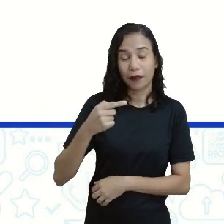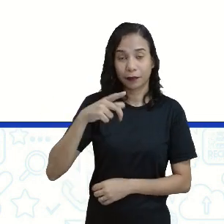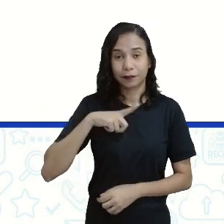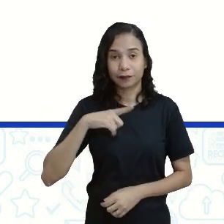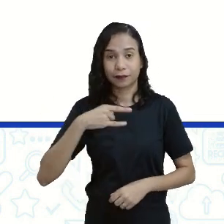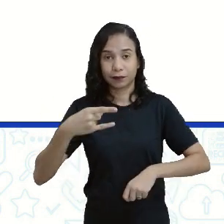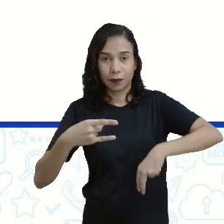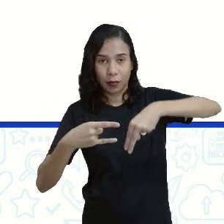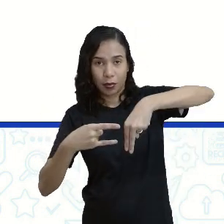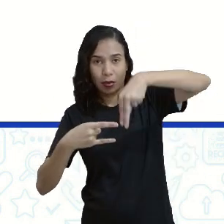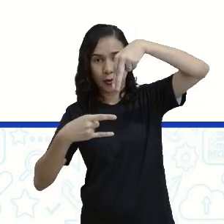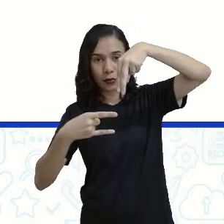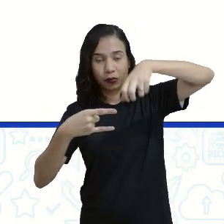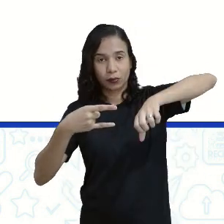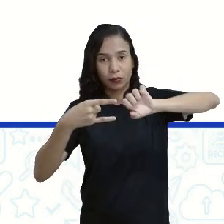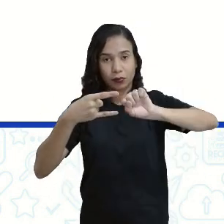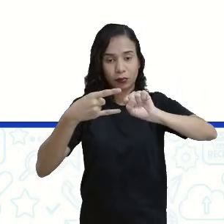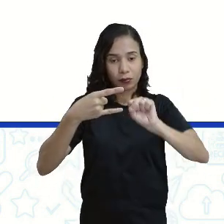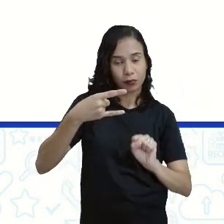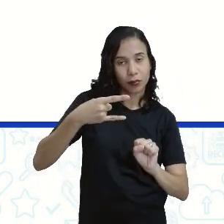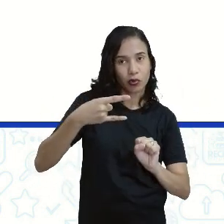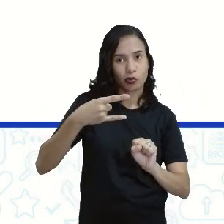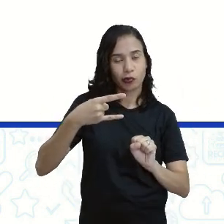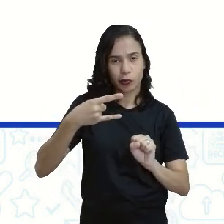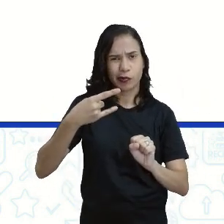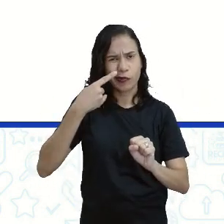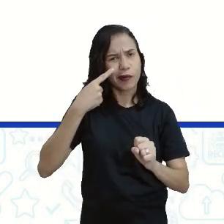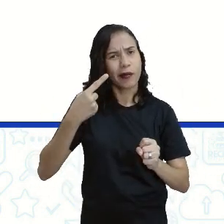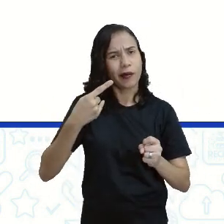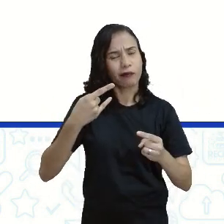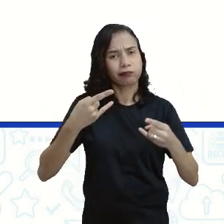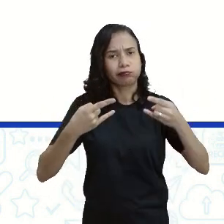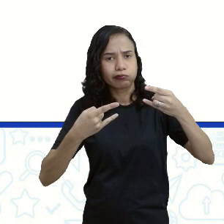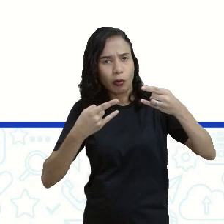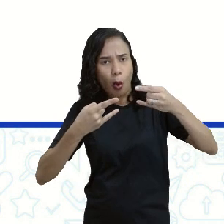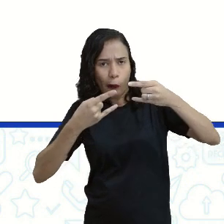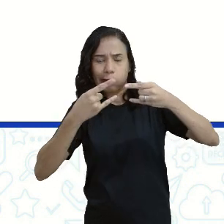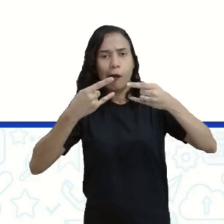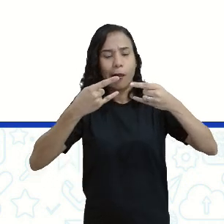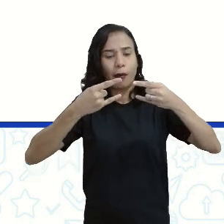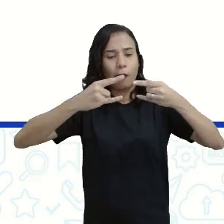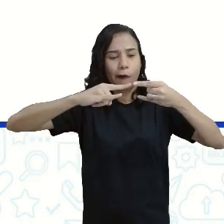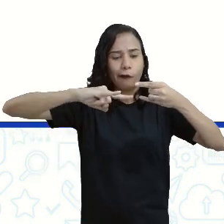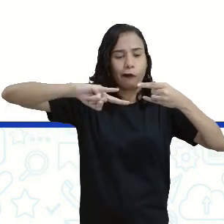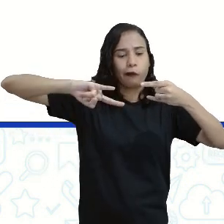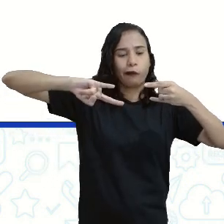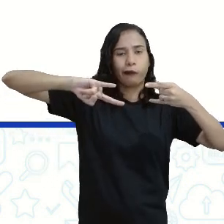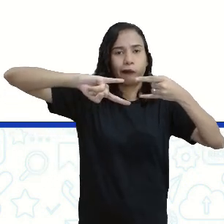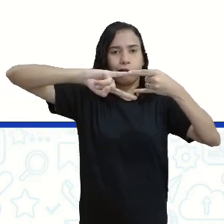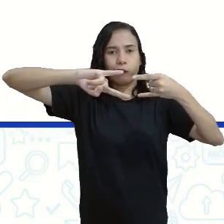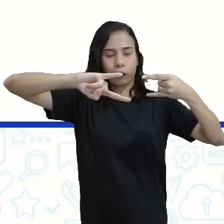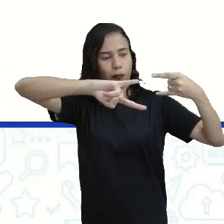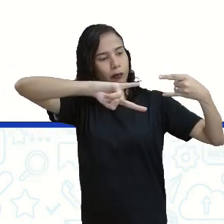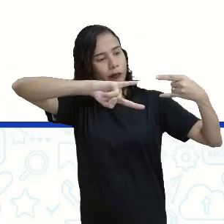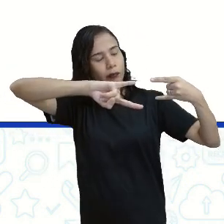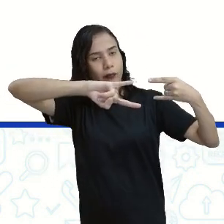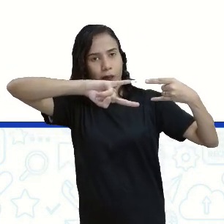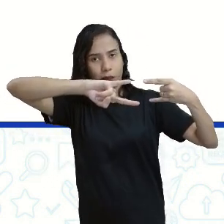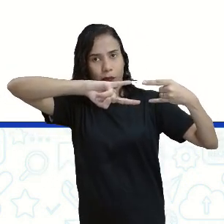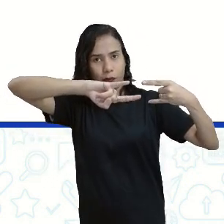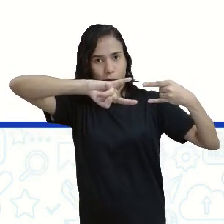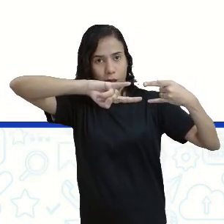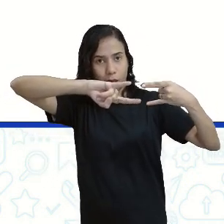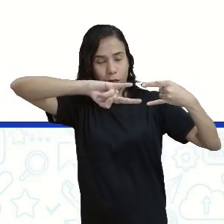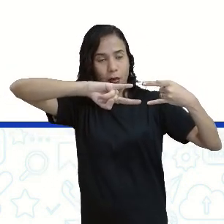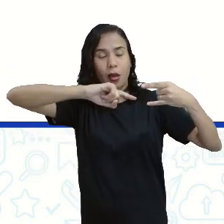norte e polo sul voltados um para o outro, dois ímãs diferentes, cada um com um polo, né, oposto voltado um para o